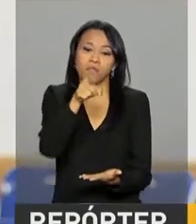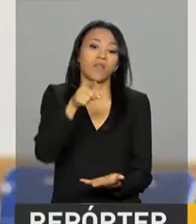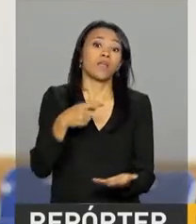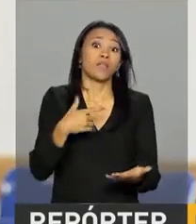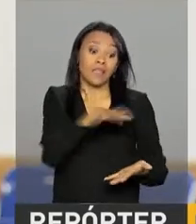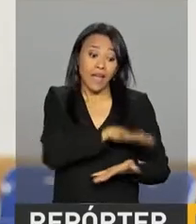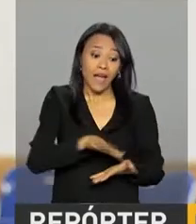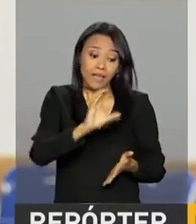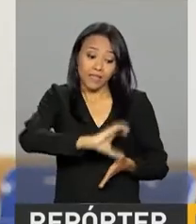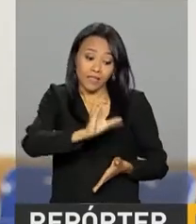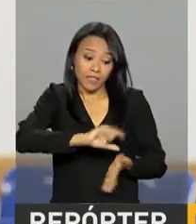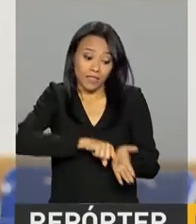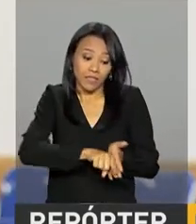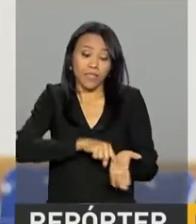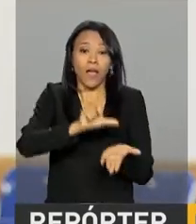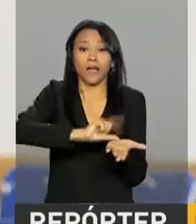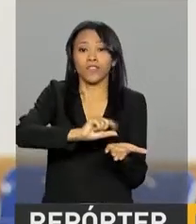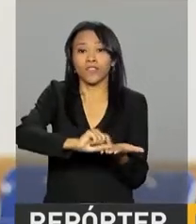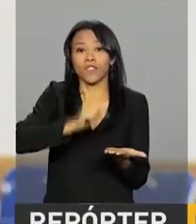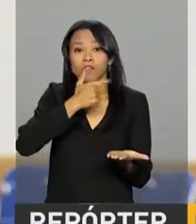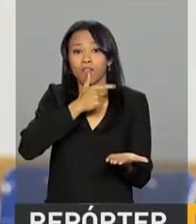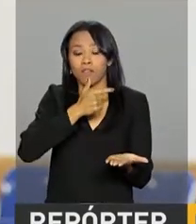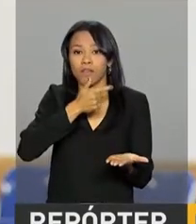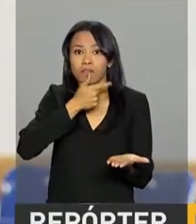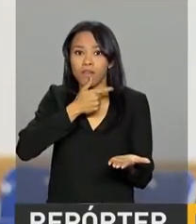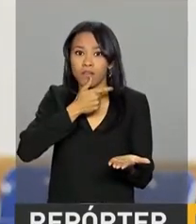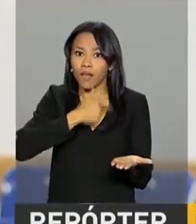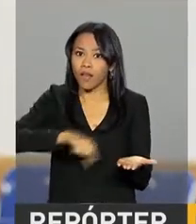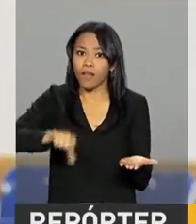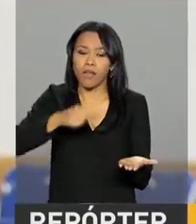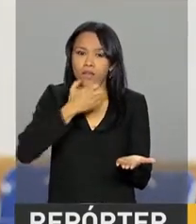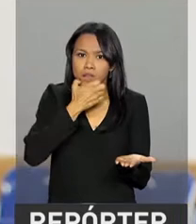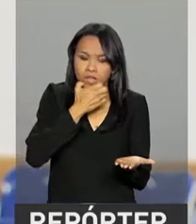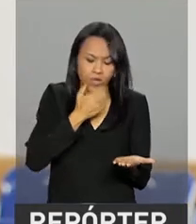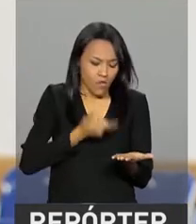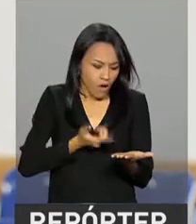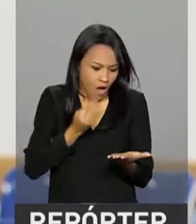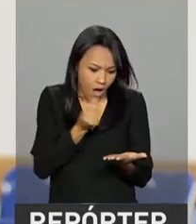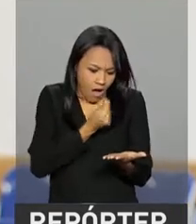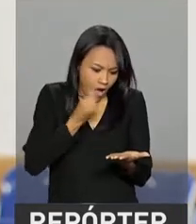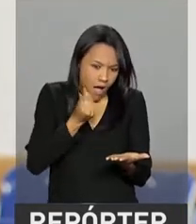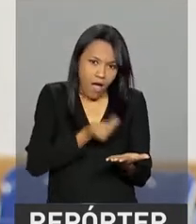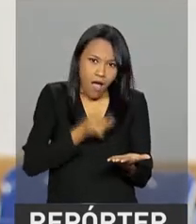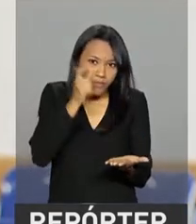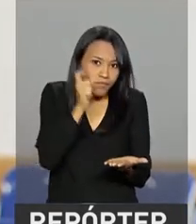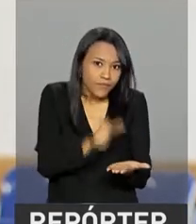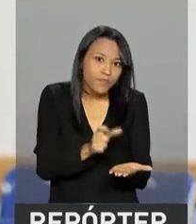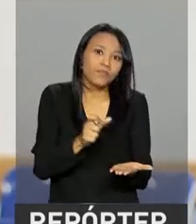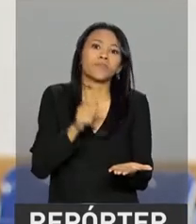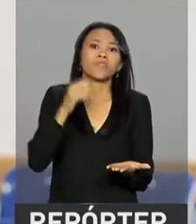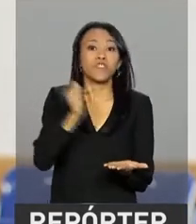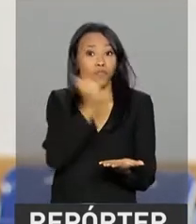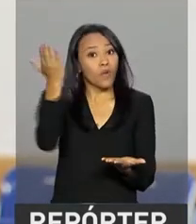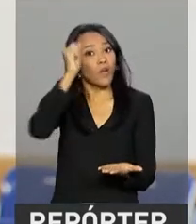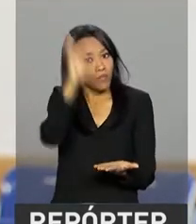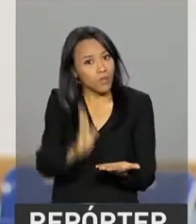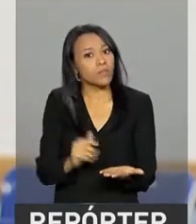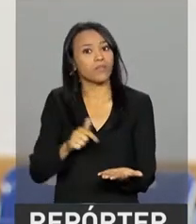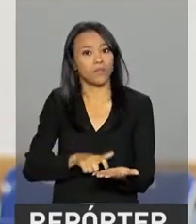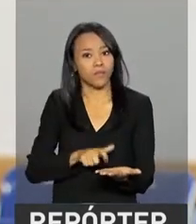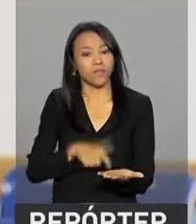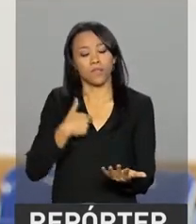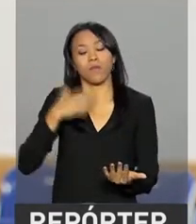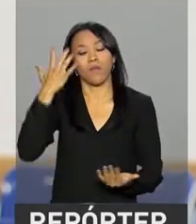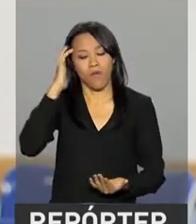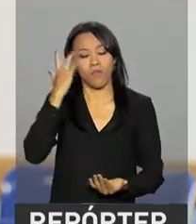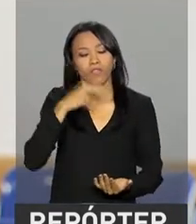artigos em inglês são mais interessantes as pessoas vêem com bons olhos nacionalmente e internacionalmente então eu